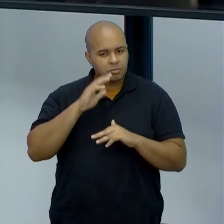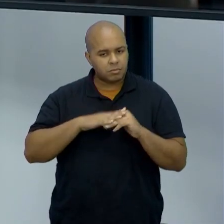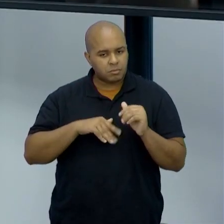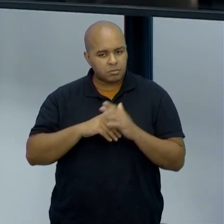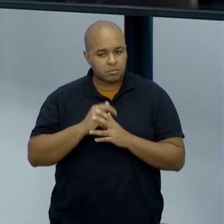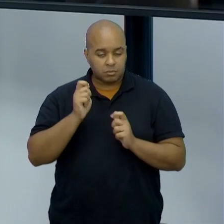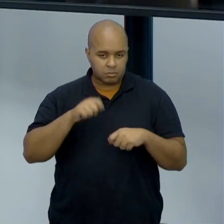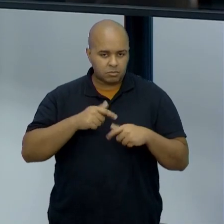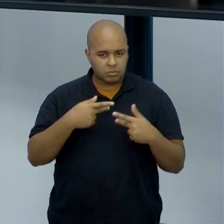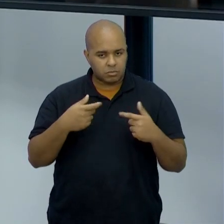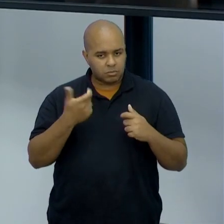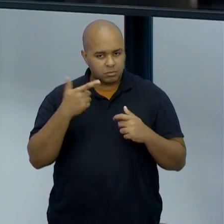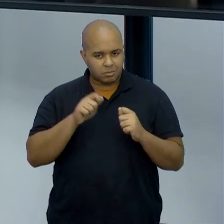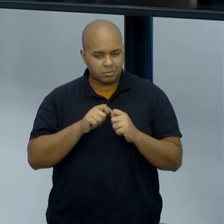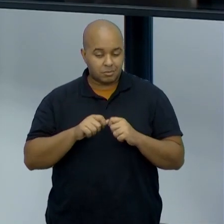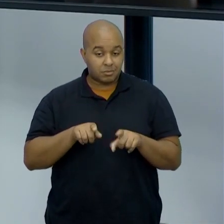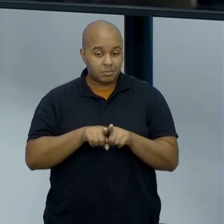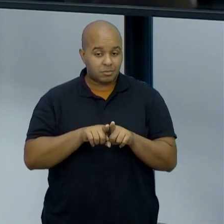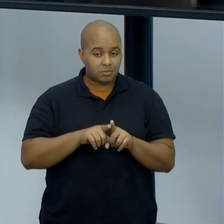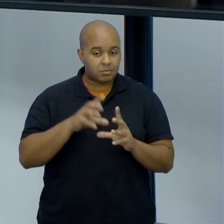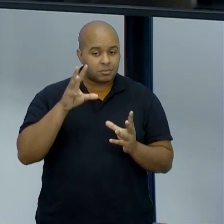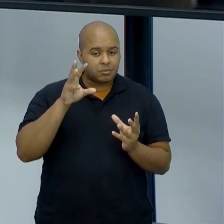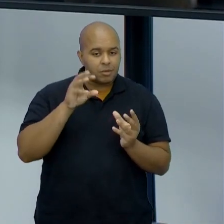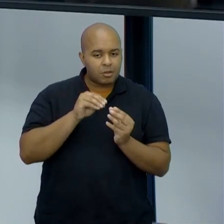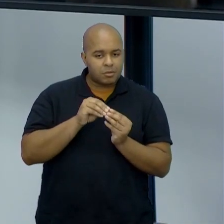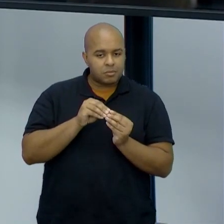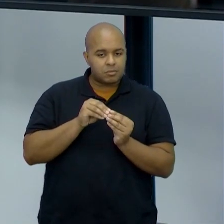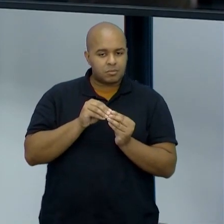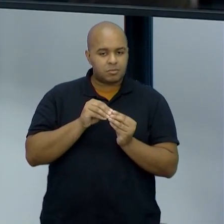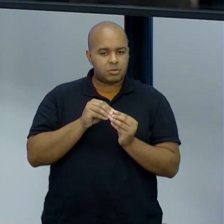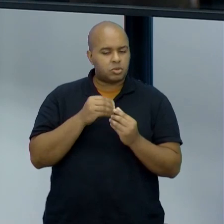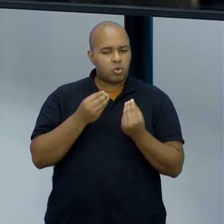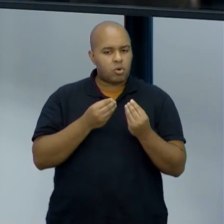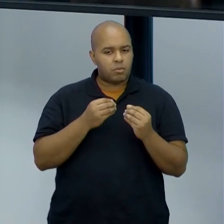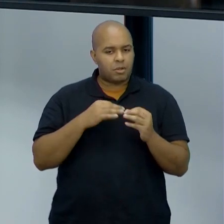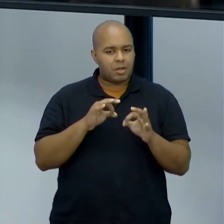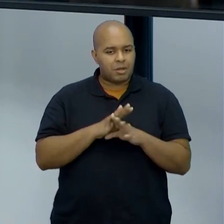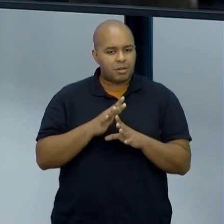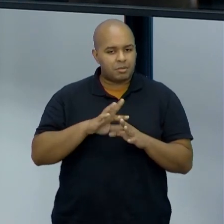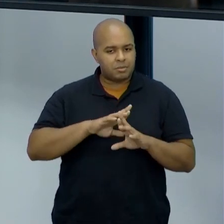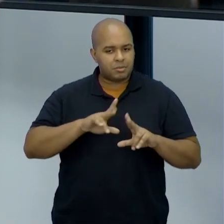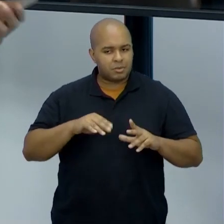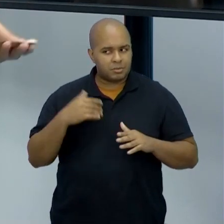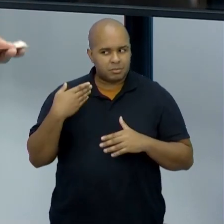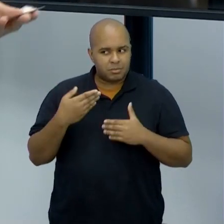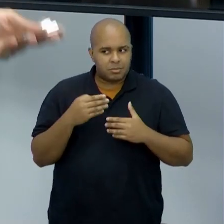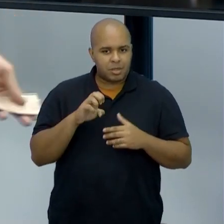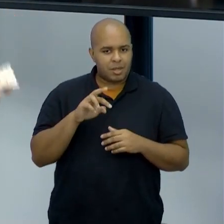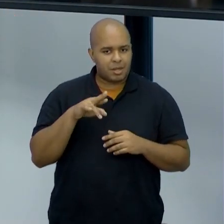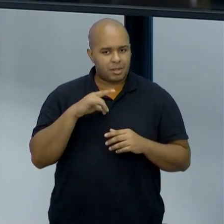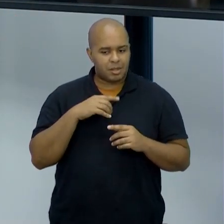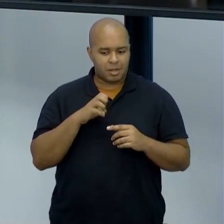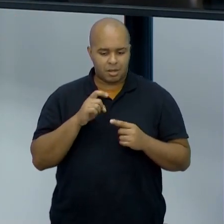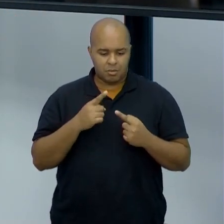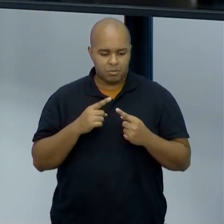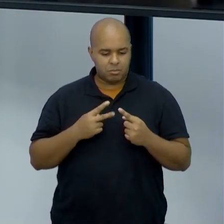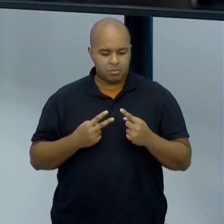ações possíveis e um resumo de como terminam as diferentes eras, porque se a gente tem Era